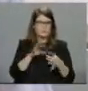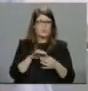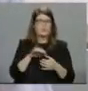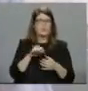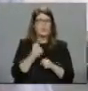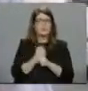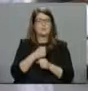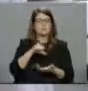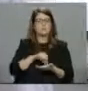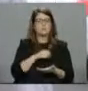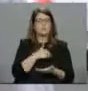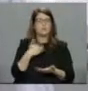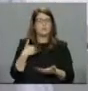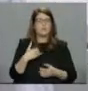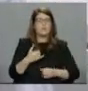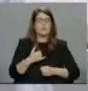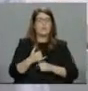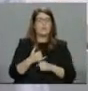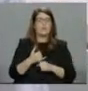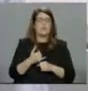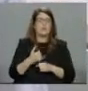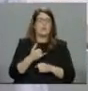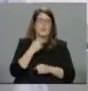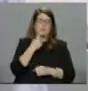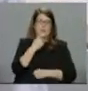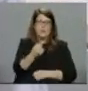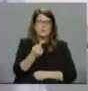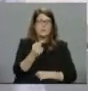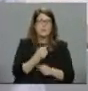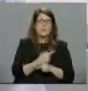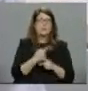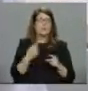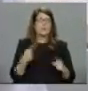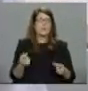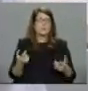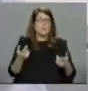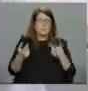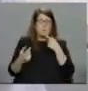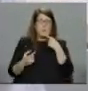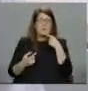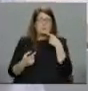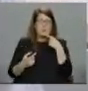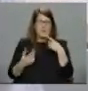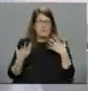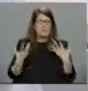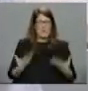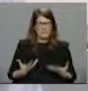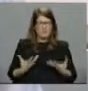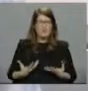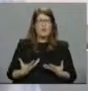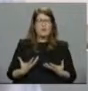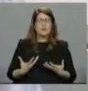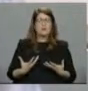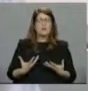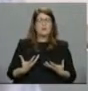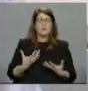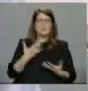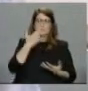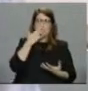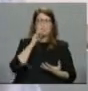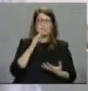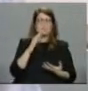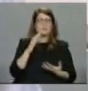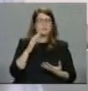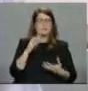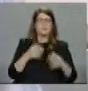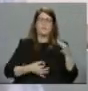Saúde das Velas. Porque não é admissível nos dias de hoje em que os vistos sejam recusados pelo Tribunal